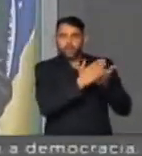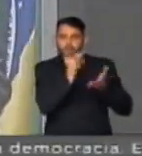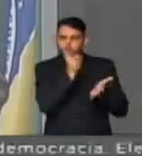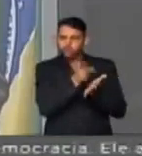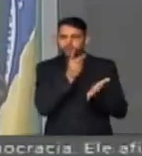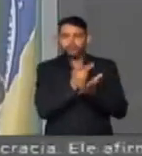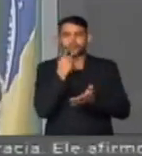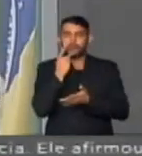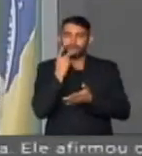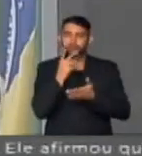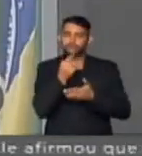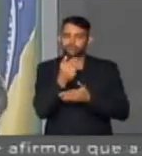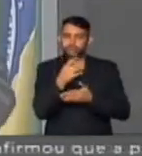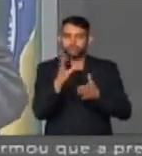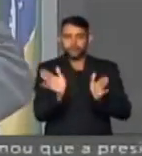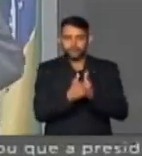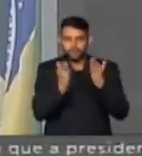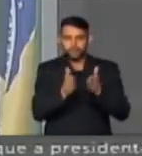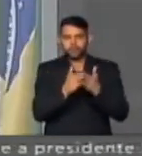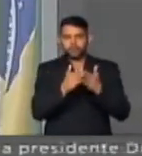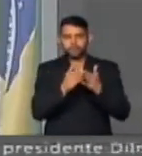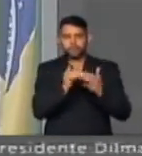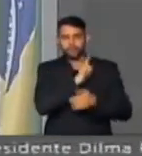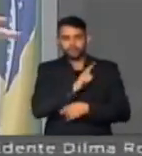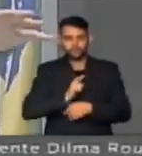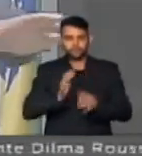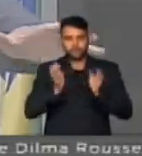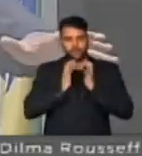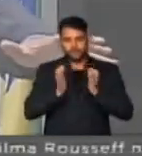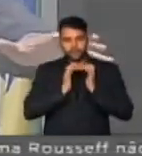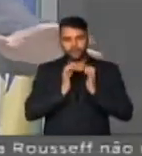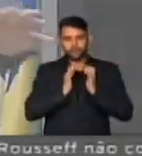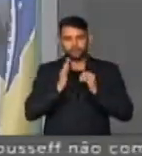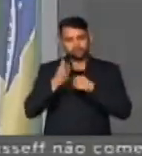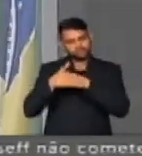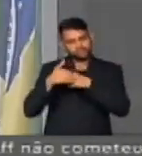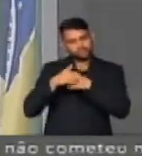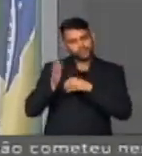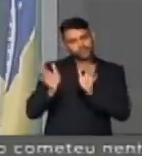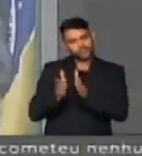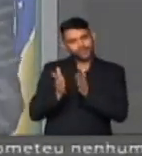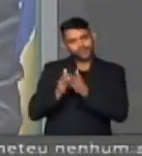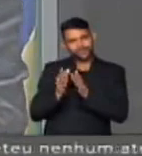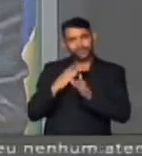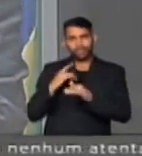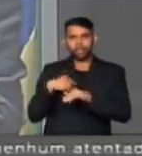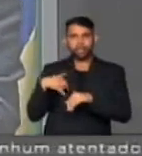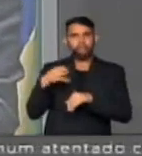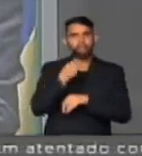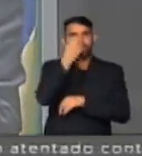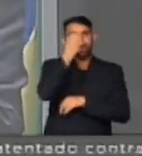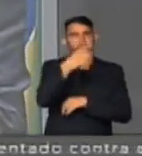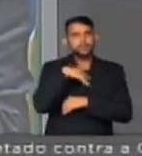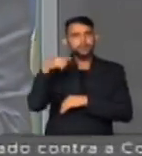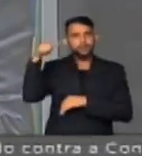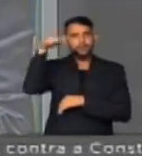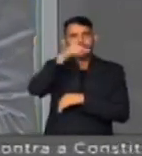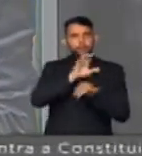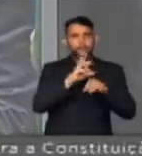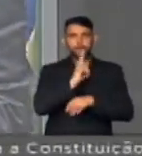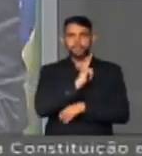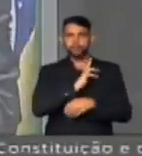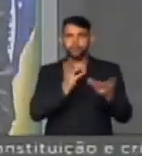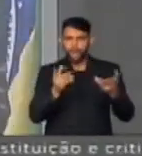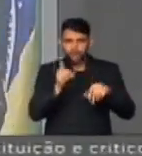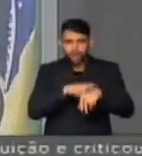para pobre, governo para rico. Passa a mão na cabeça do pobre e embarca no jatinho. Agora,